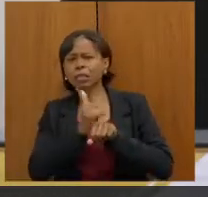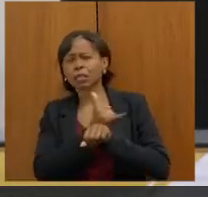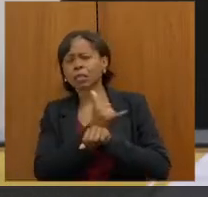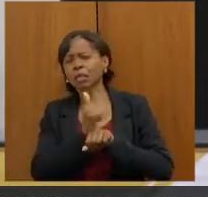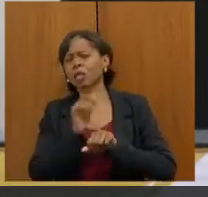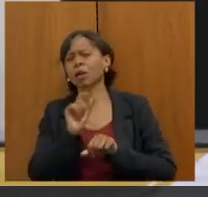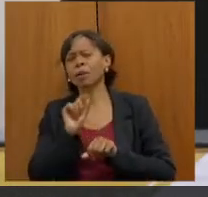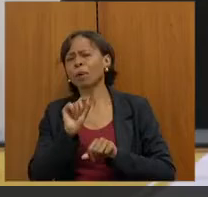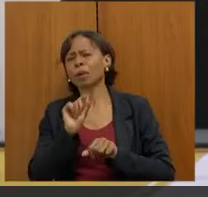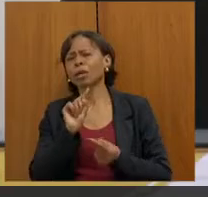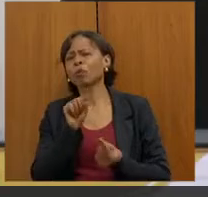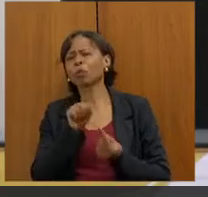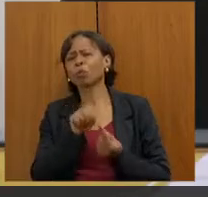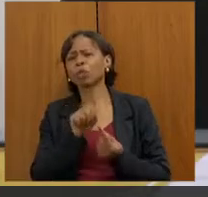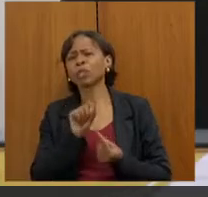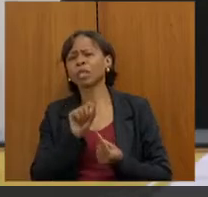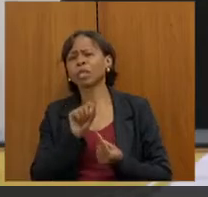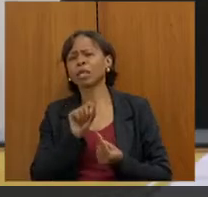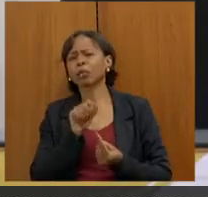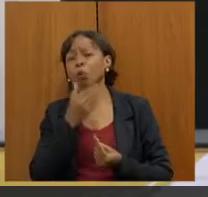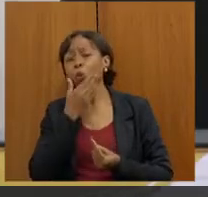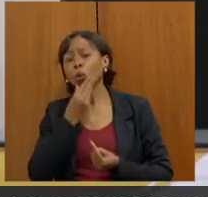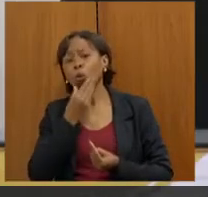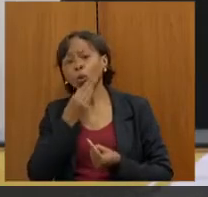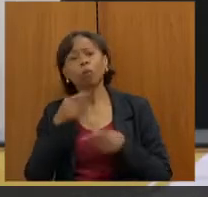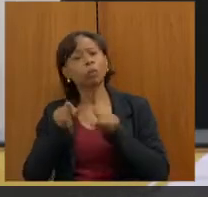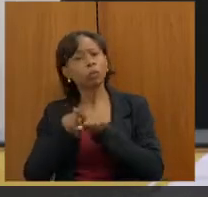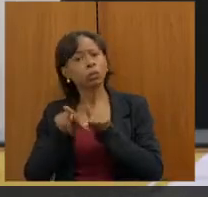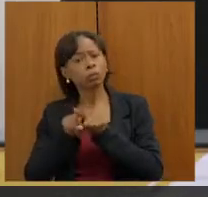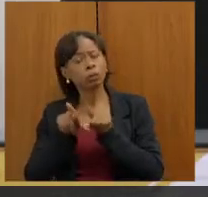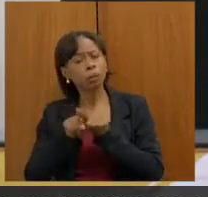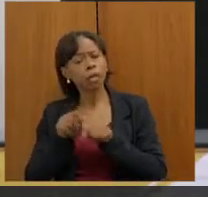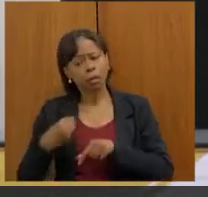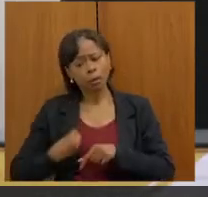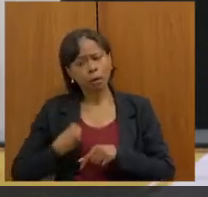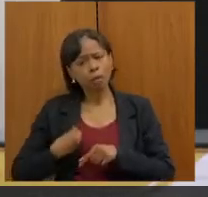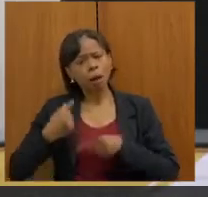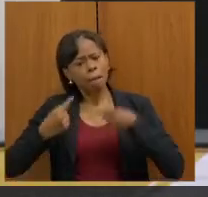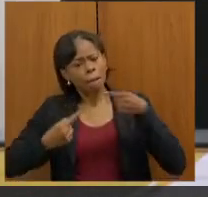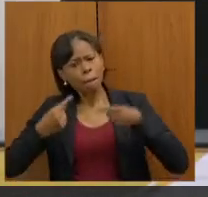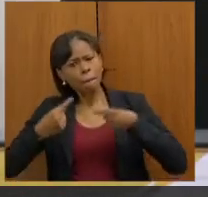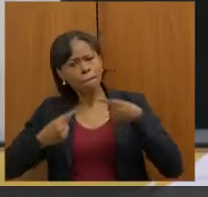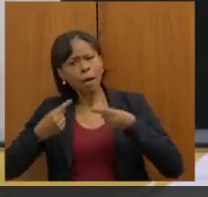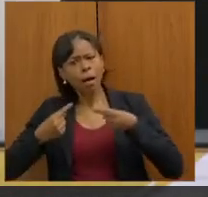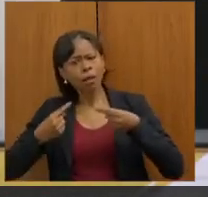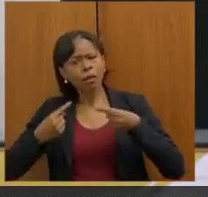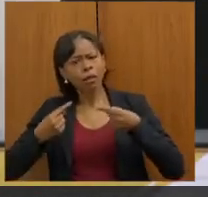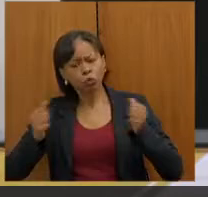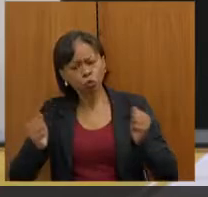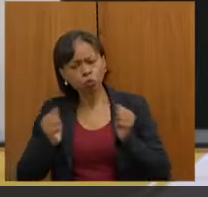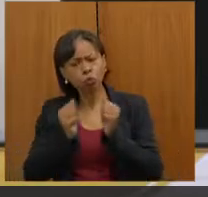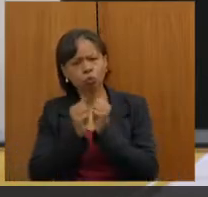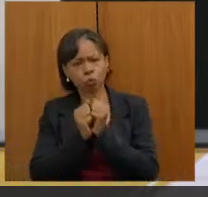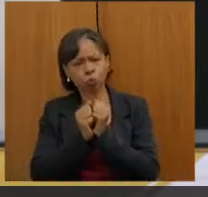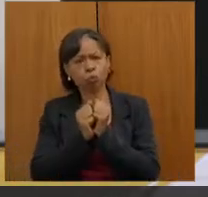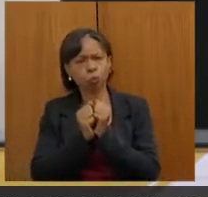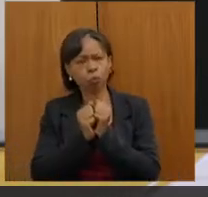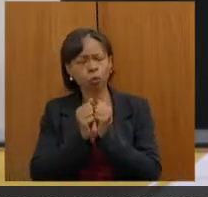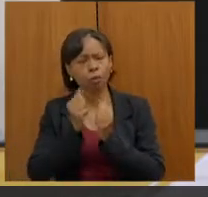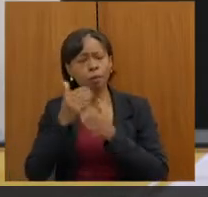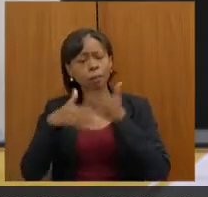trazer os homens para dentro desse debate para pensar com eles também Qual é a forma de superação